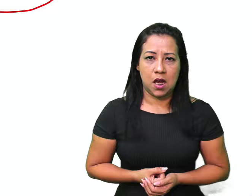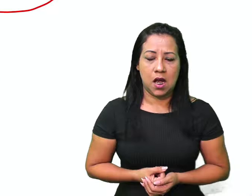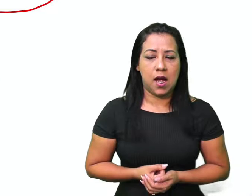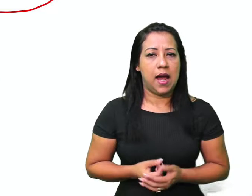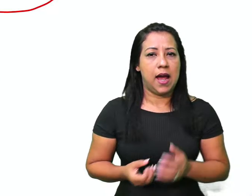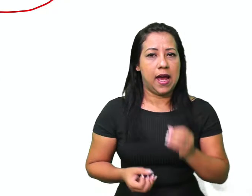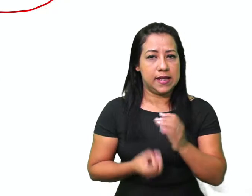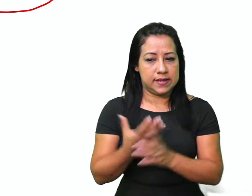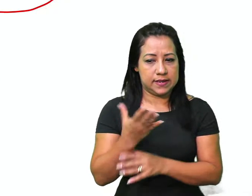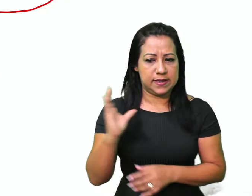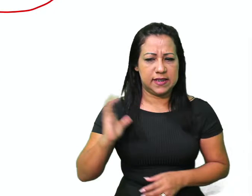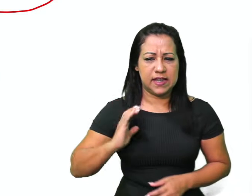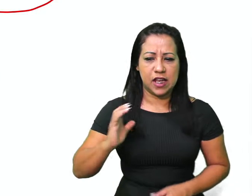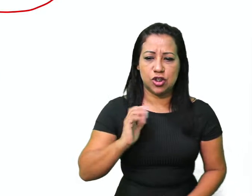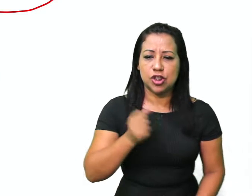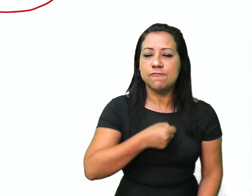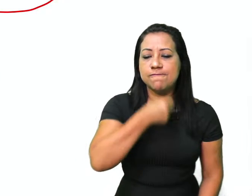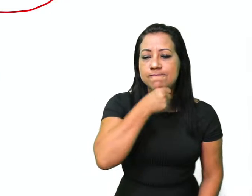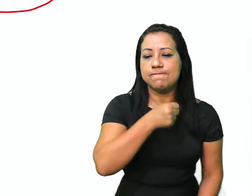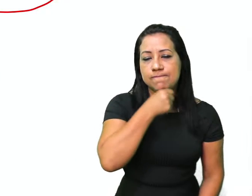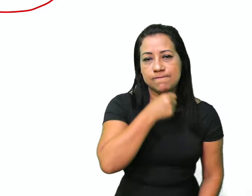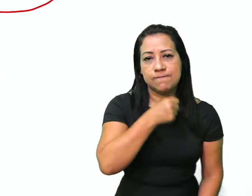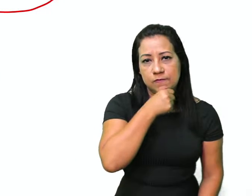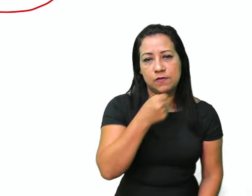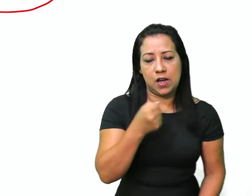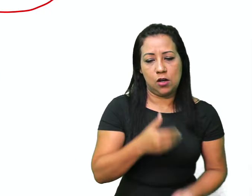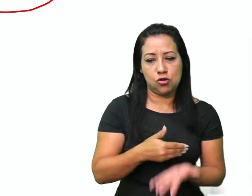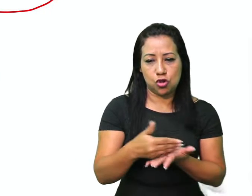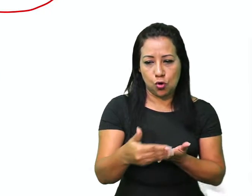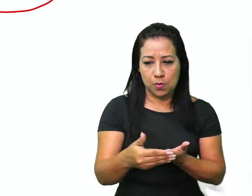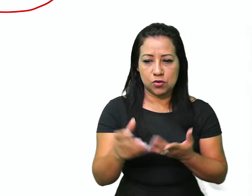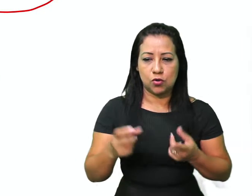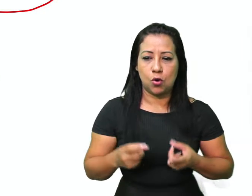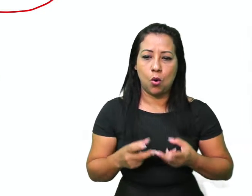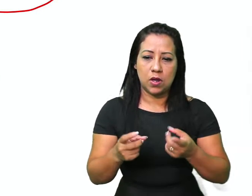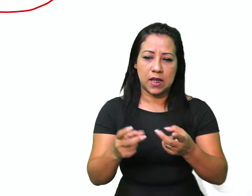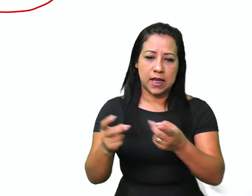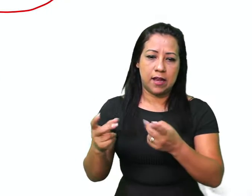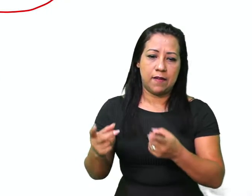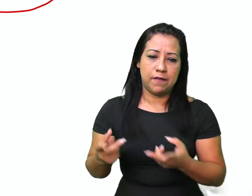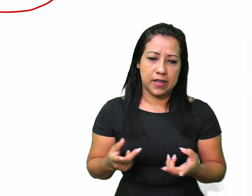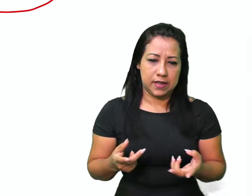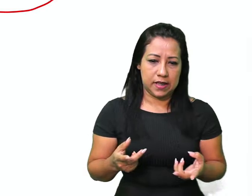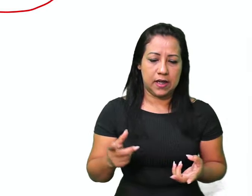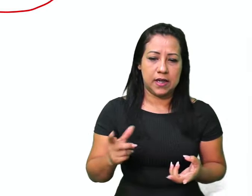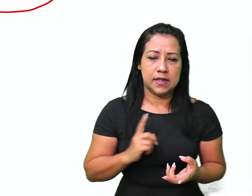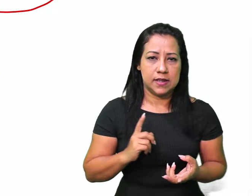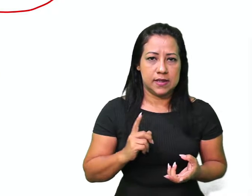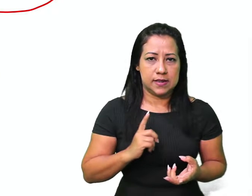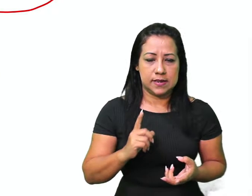Históricas. São cidades históricas. Que a principal atração dela é o fator